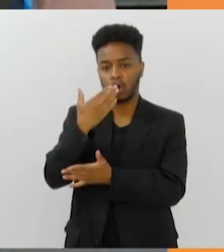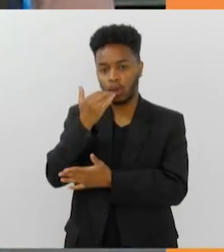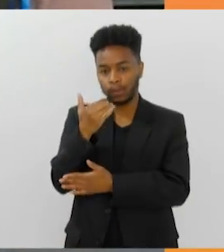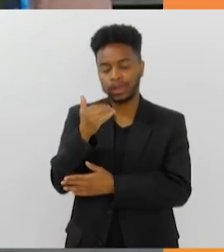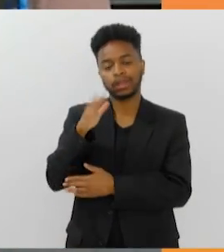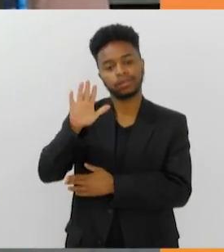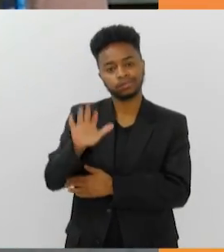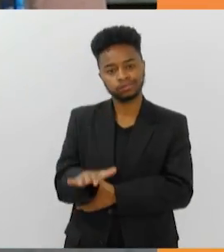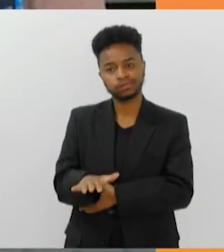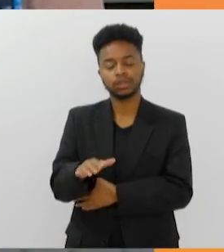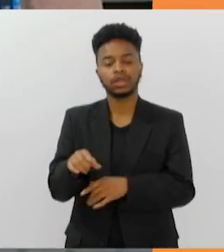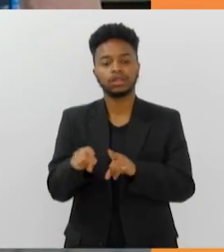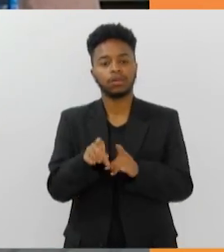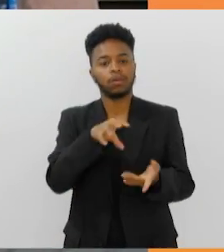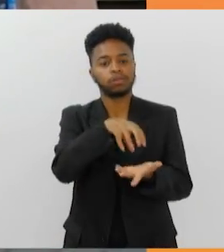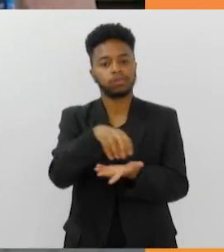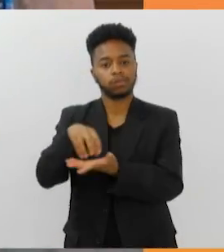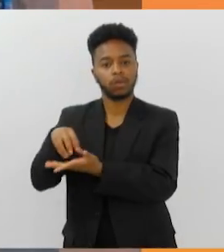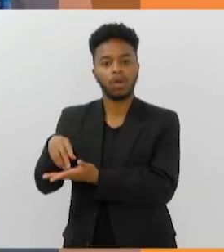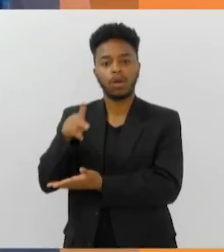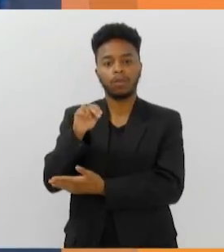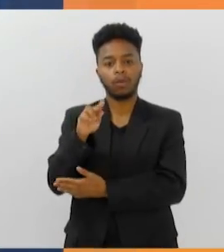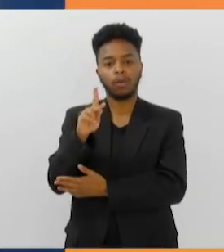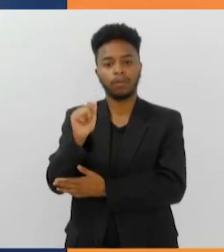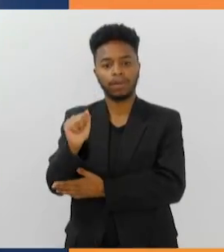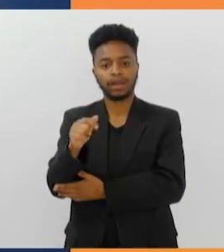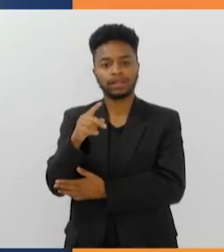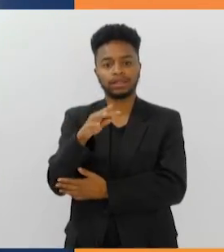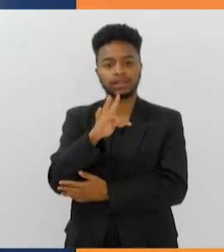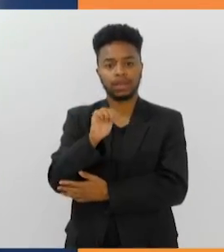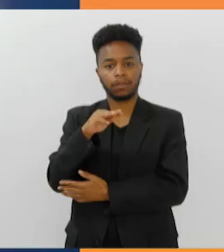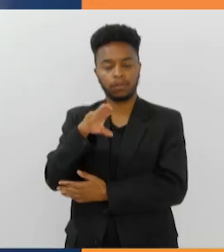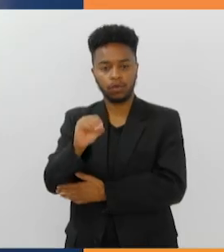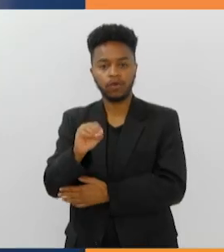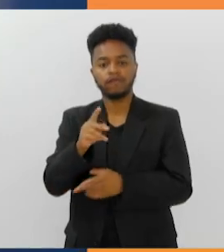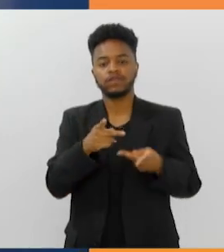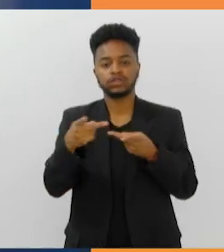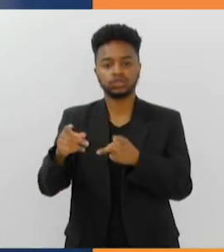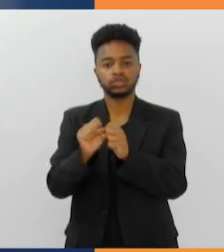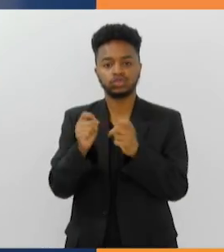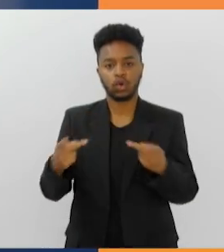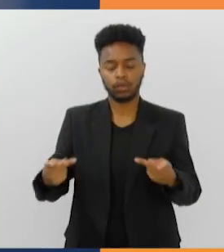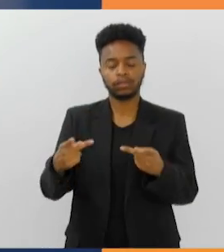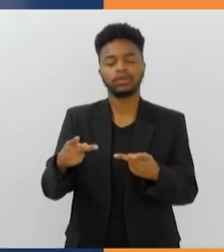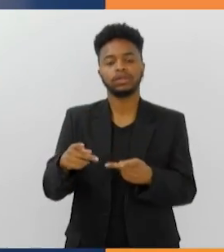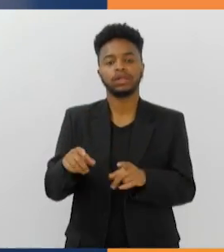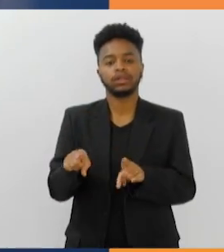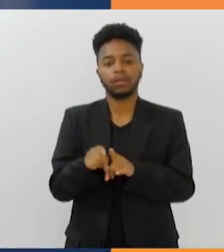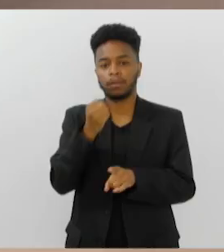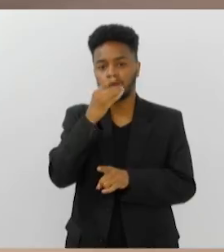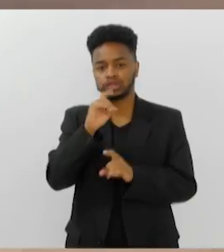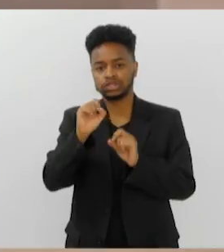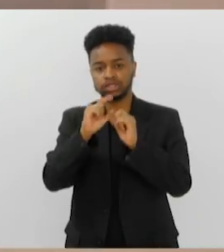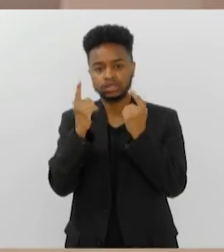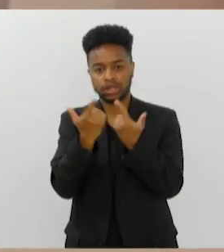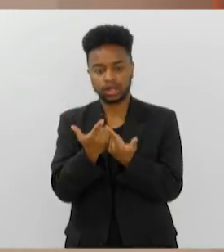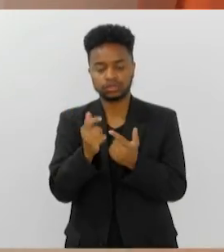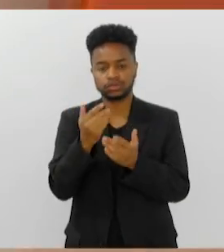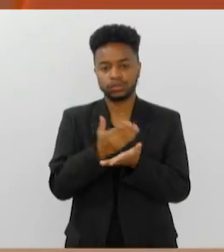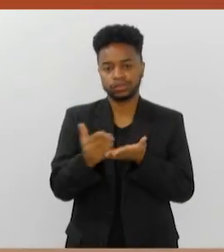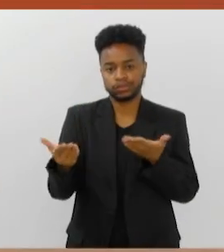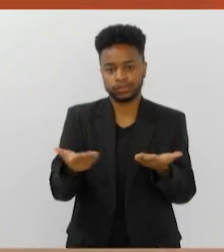móvel do Poupa Tempo estará sábado no Shopping Jardim Guadalupe. O Bom Dia Alerj começa agora.